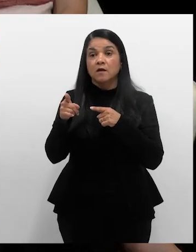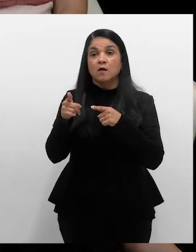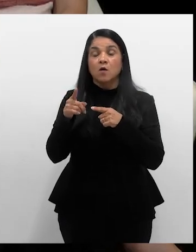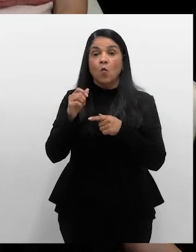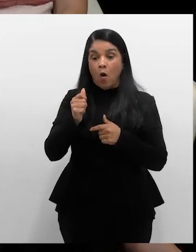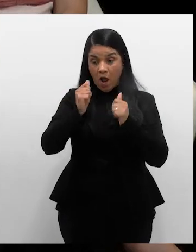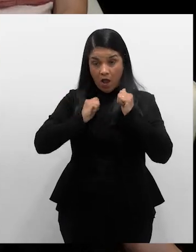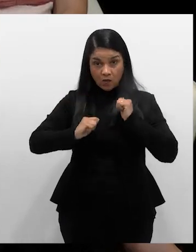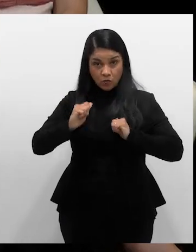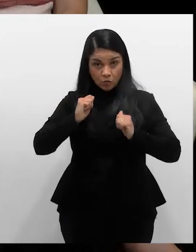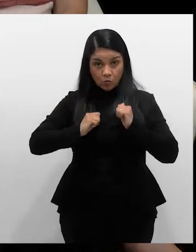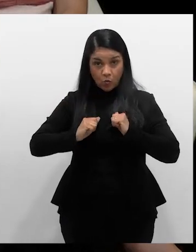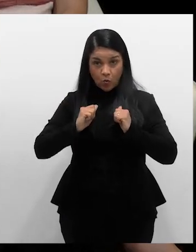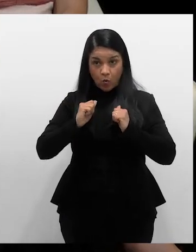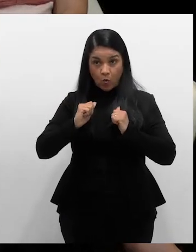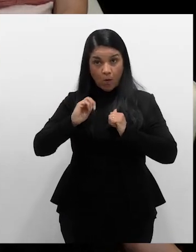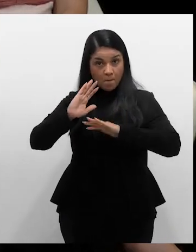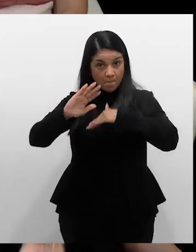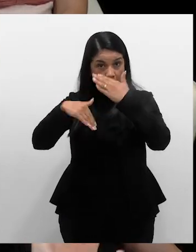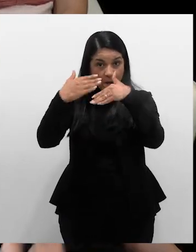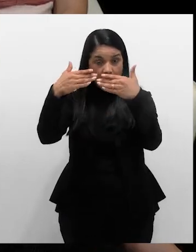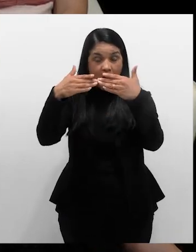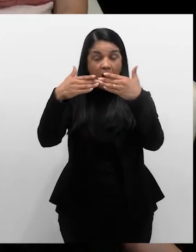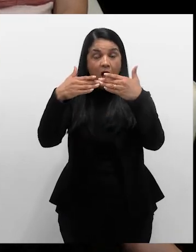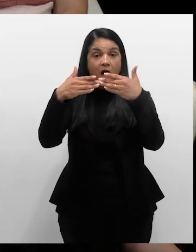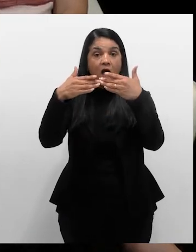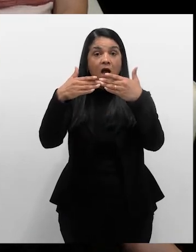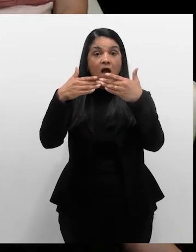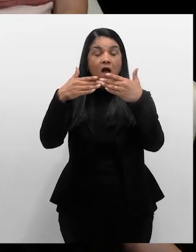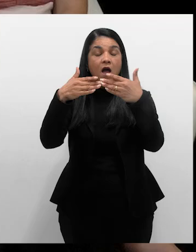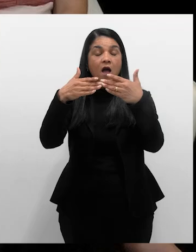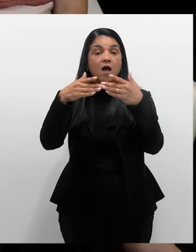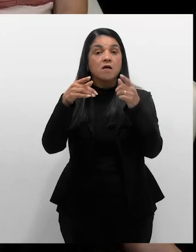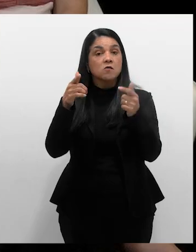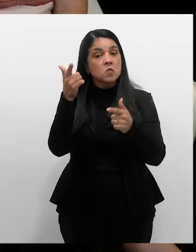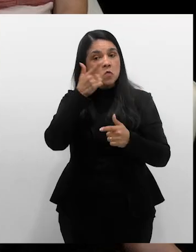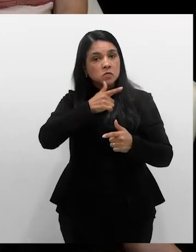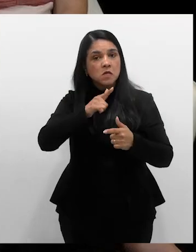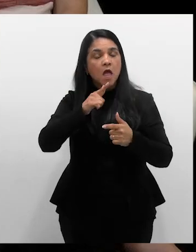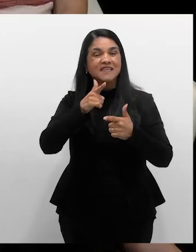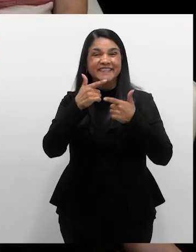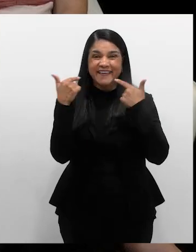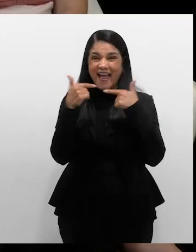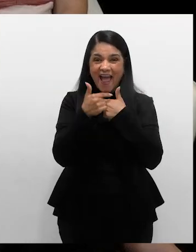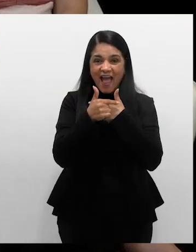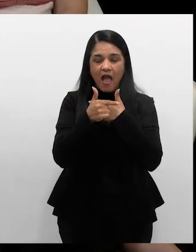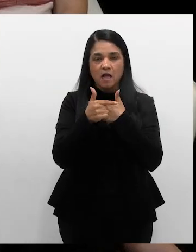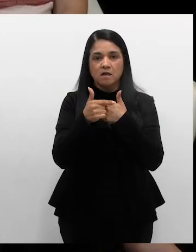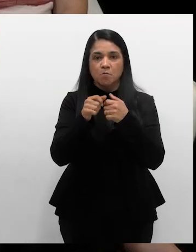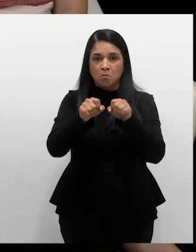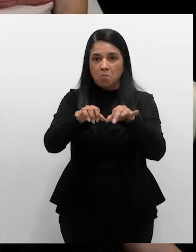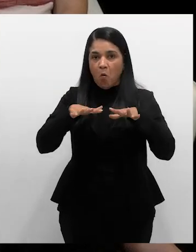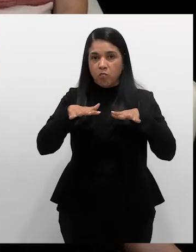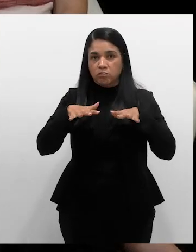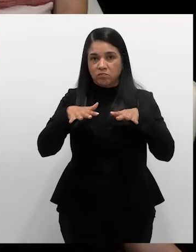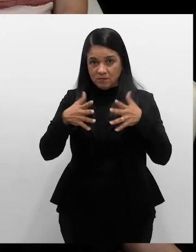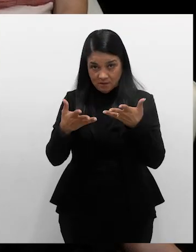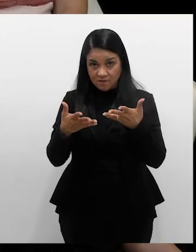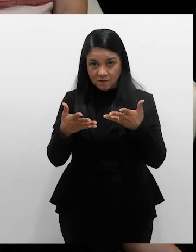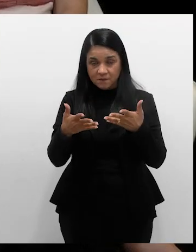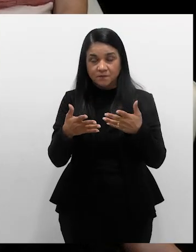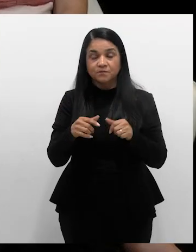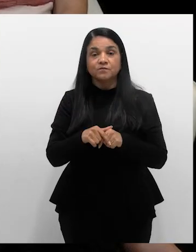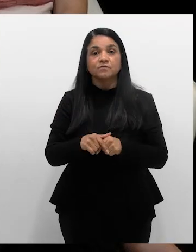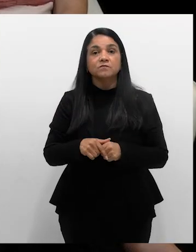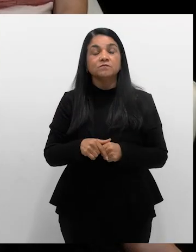Comediante, ele diz que o estágio mais avançado do ator quando ele se torna um comediante.